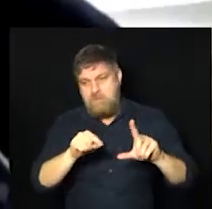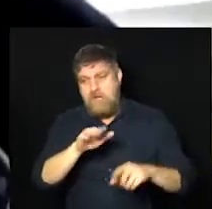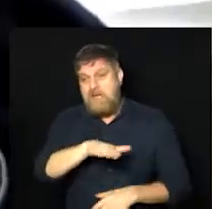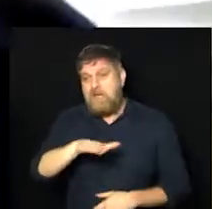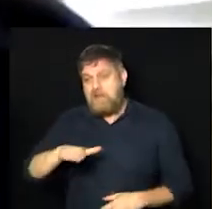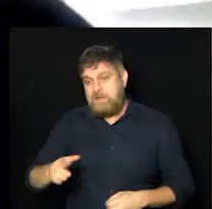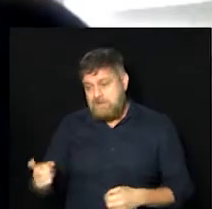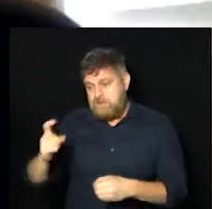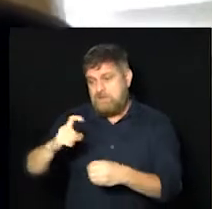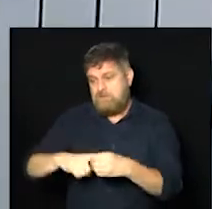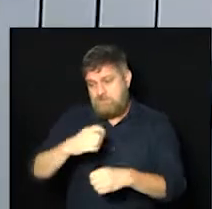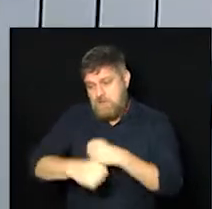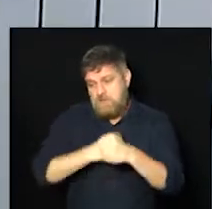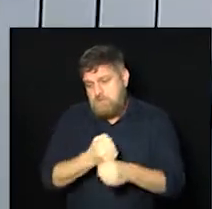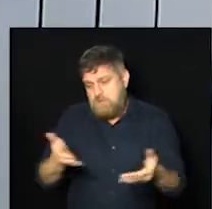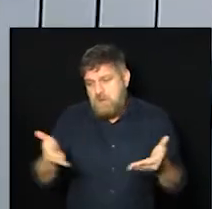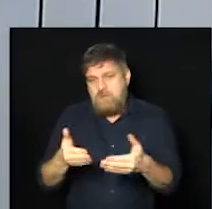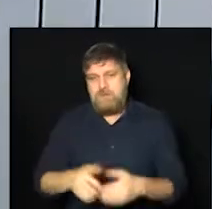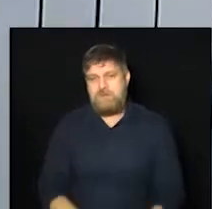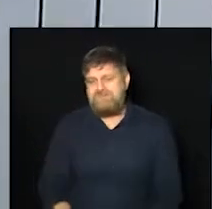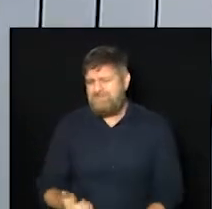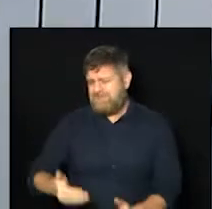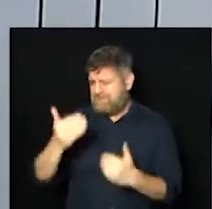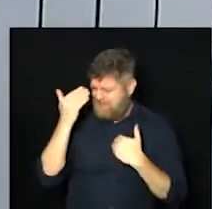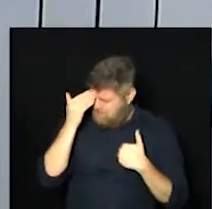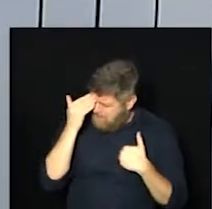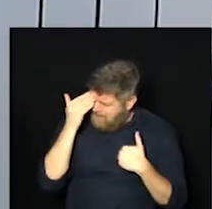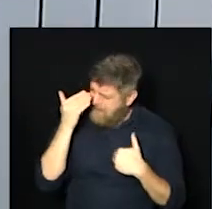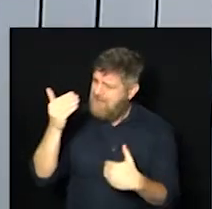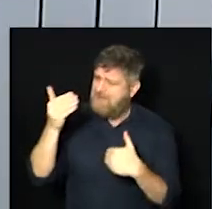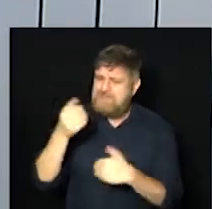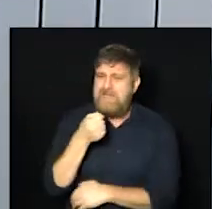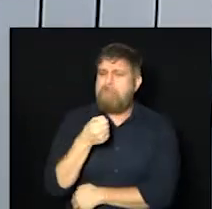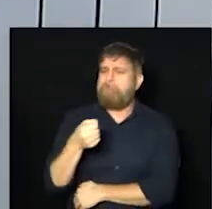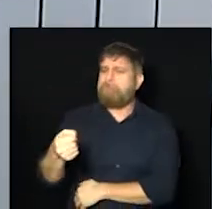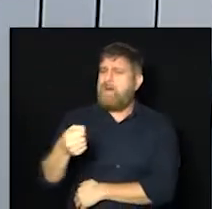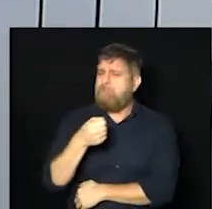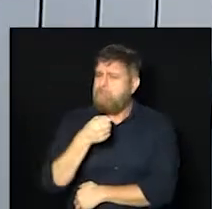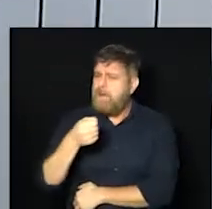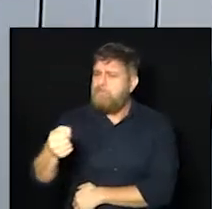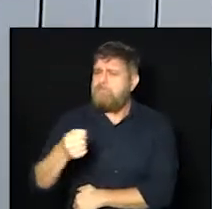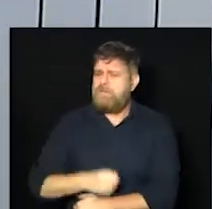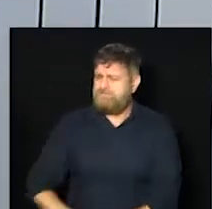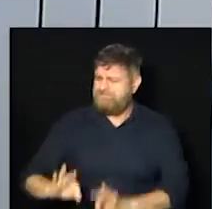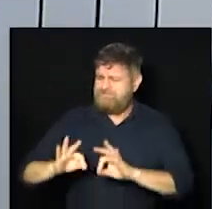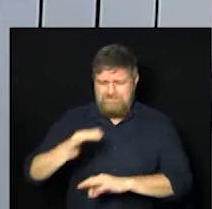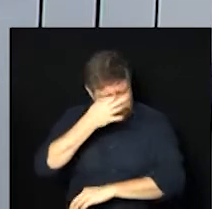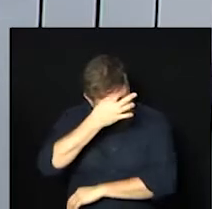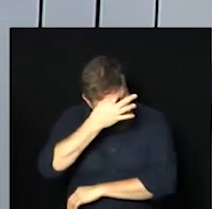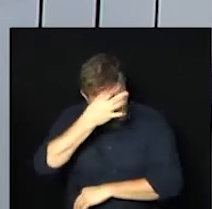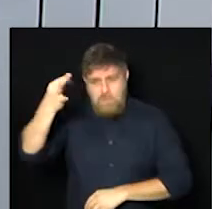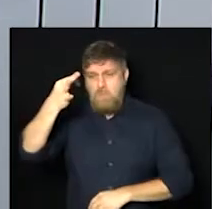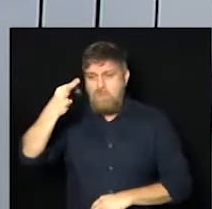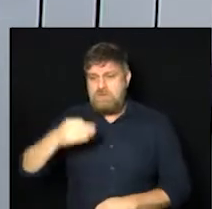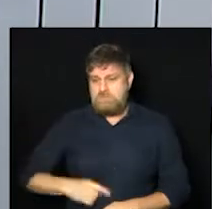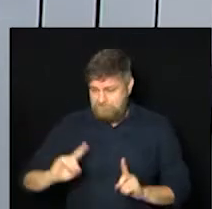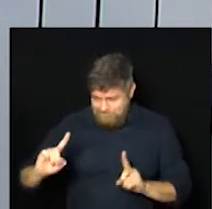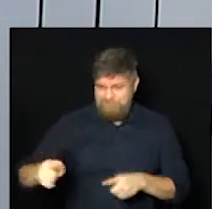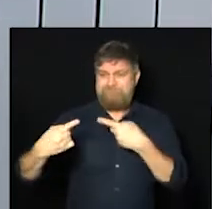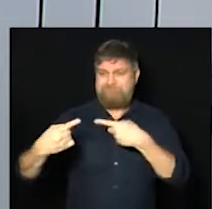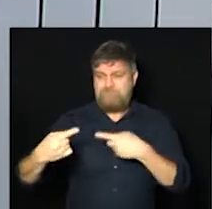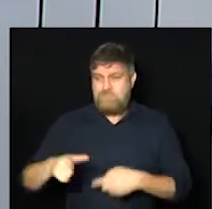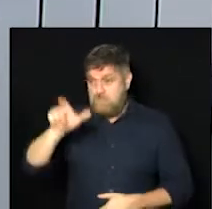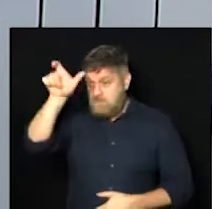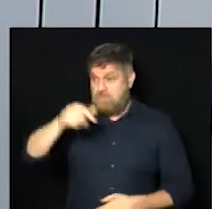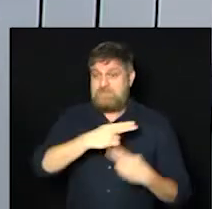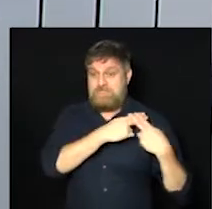voltarem desse ano. Jeff, quero agradecer muito pela sua entrevista. Boa sorte neste novo desafio à frente da